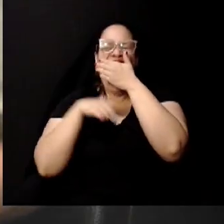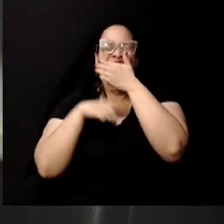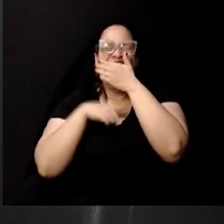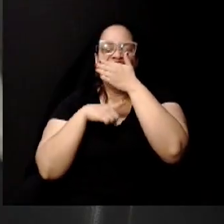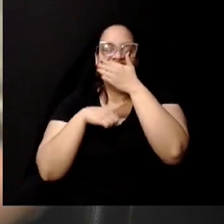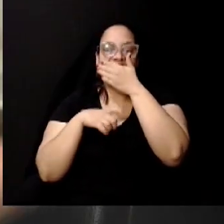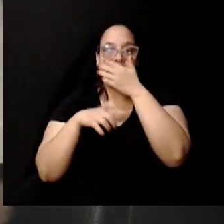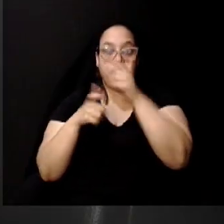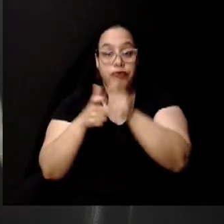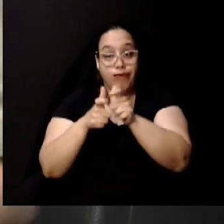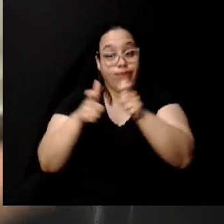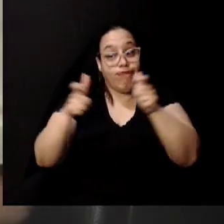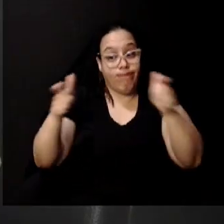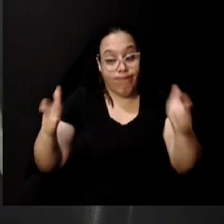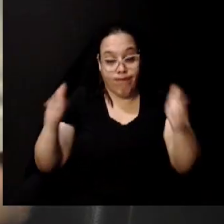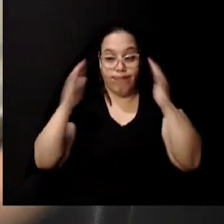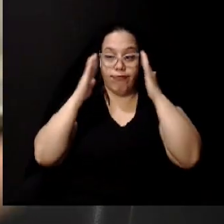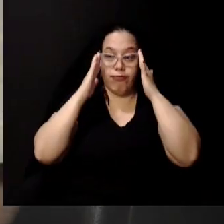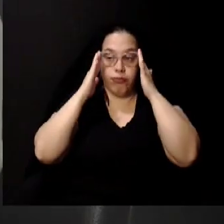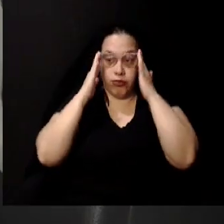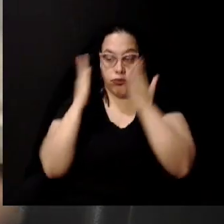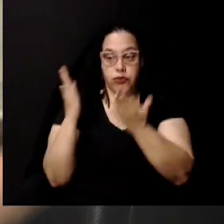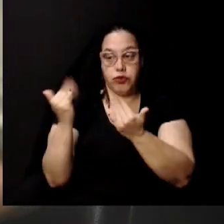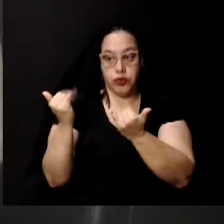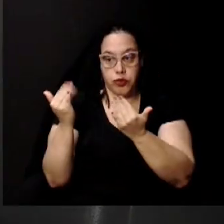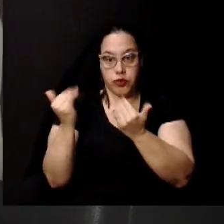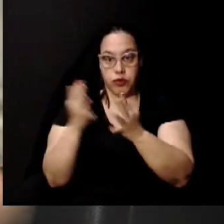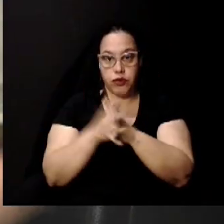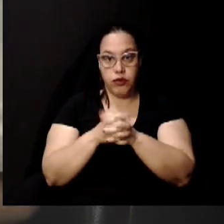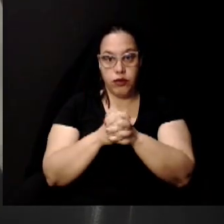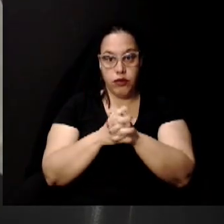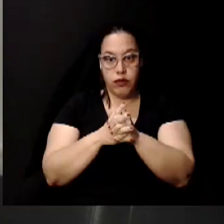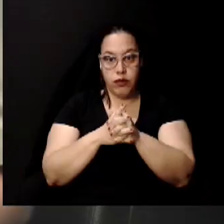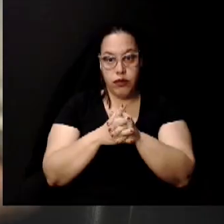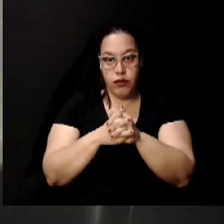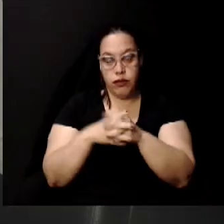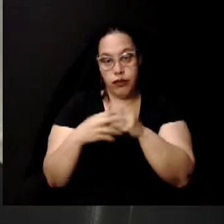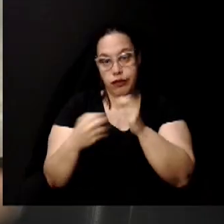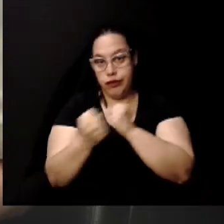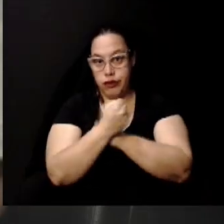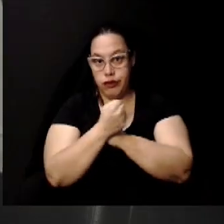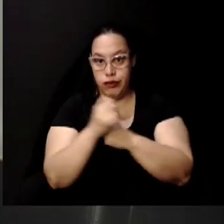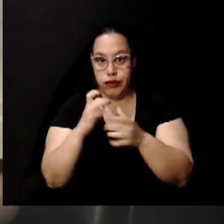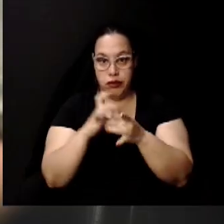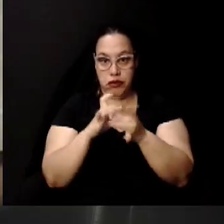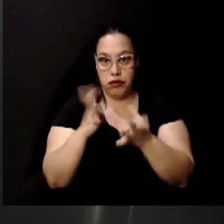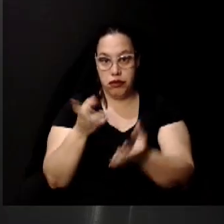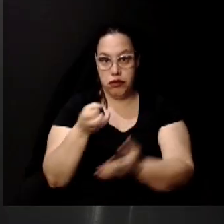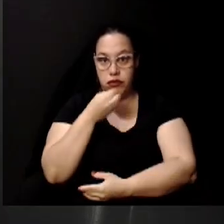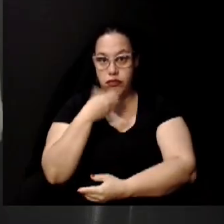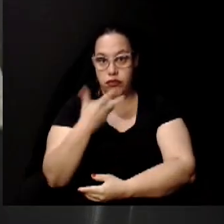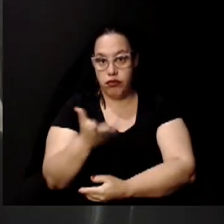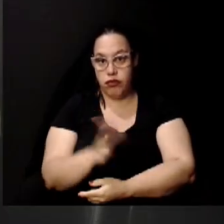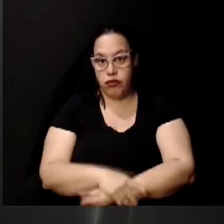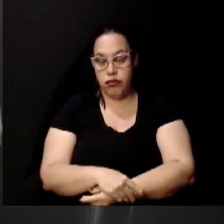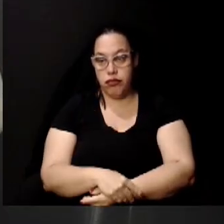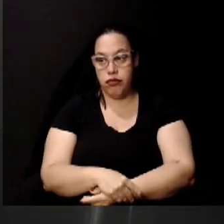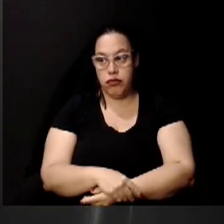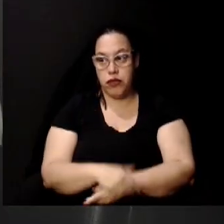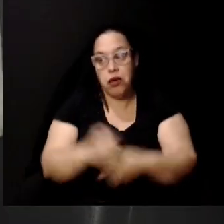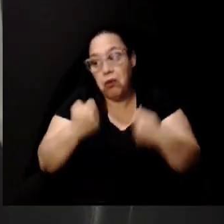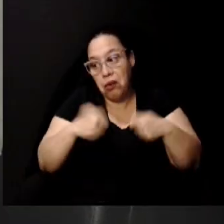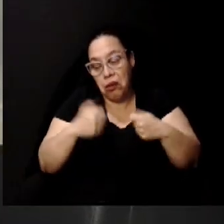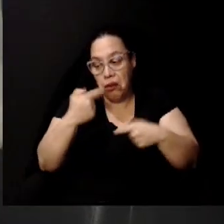aí de jovens convencidos da defesa do liberalismo. Pois bem, eu acho que assim, nós precisamos debater, né? Uhum.